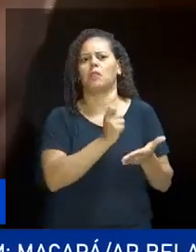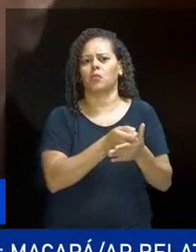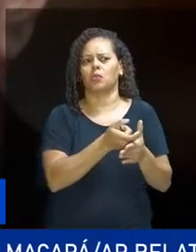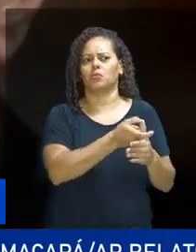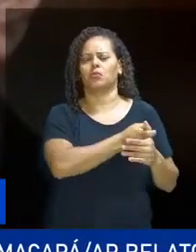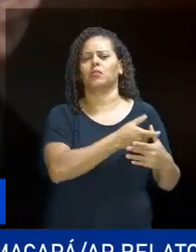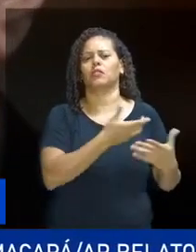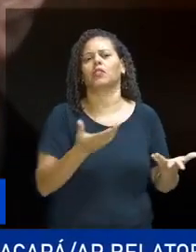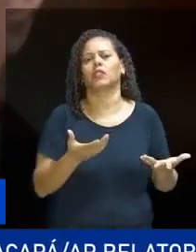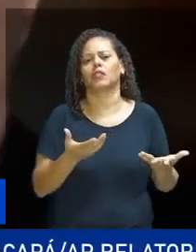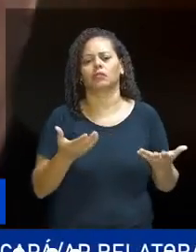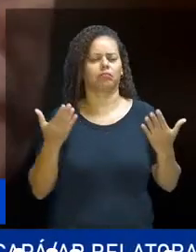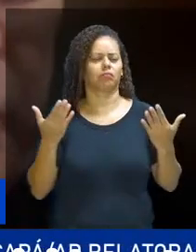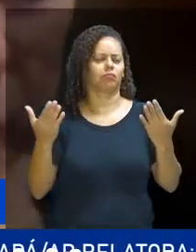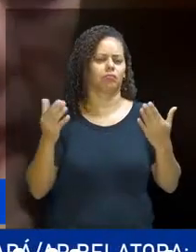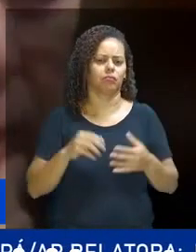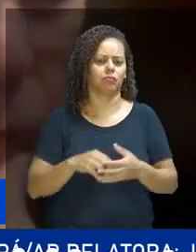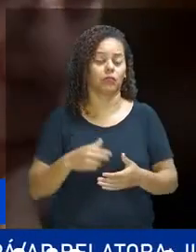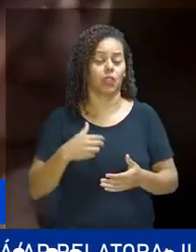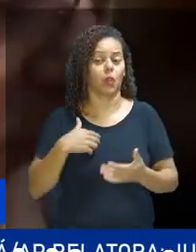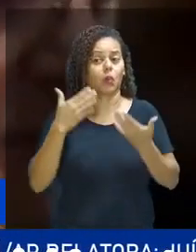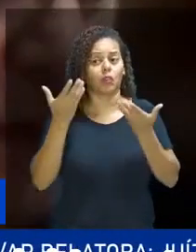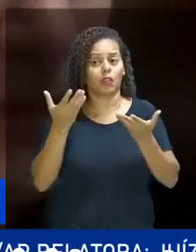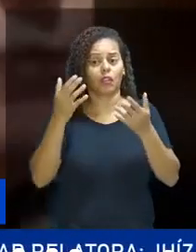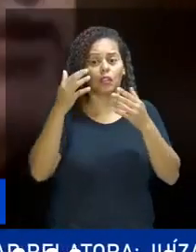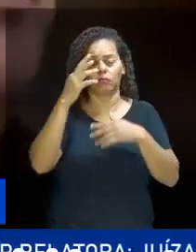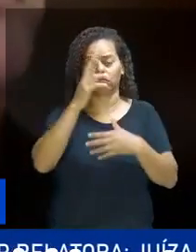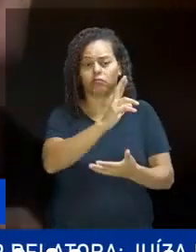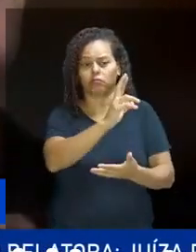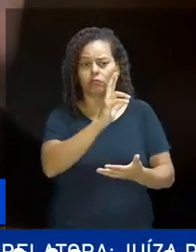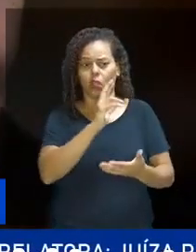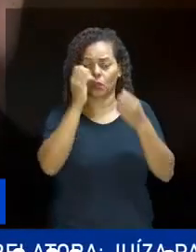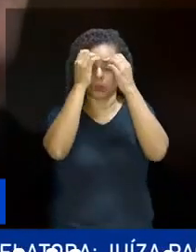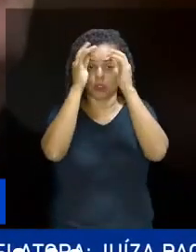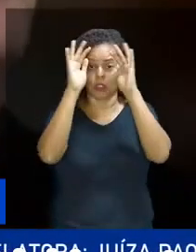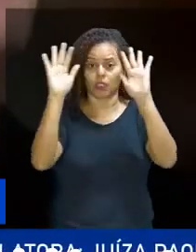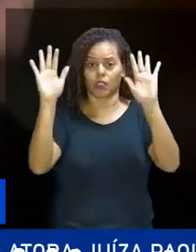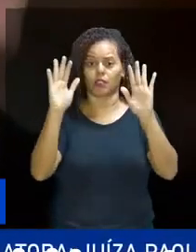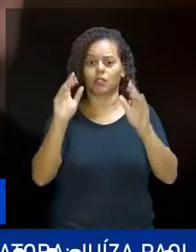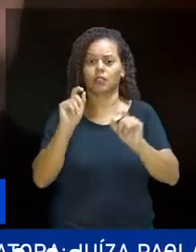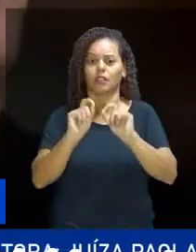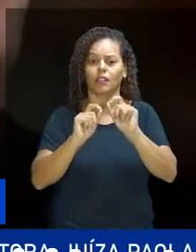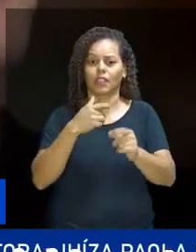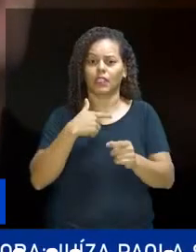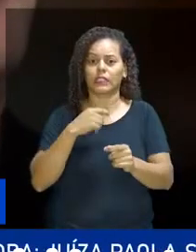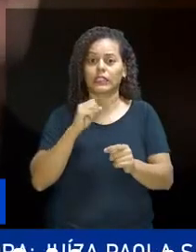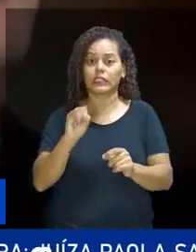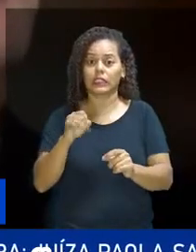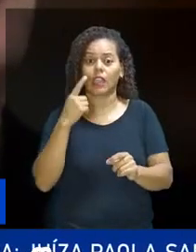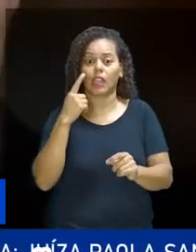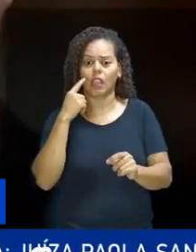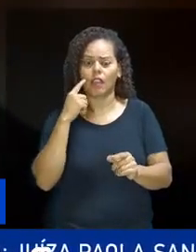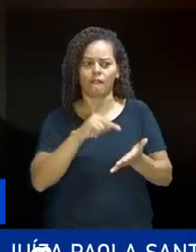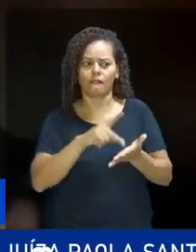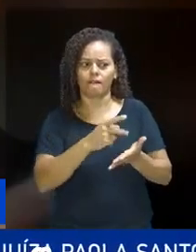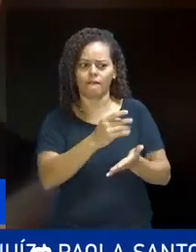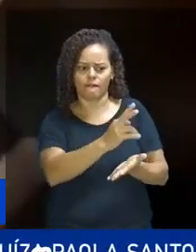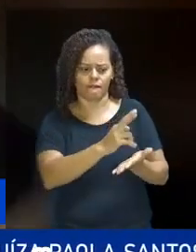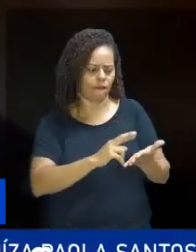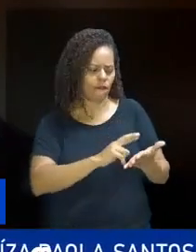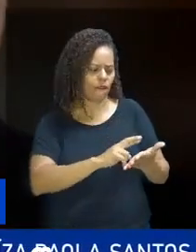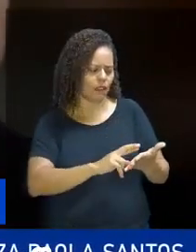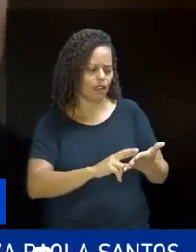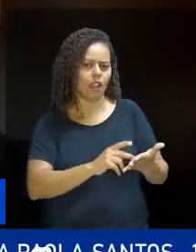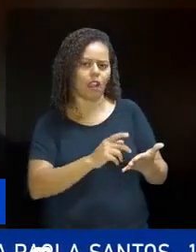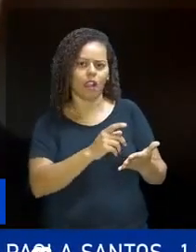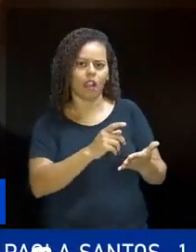ter esclarecimentos da eminente relatora, se foi isso mesmo, porque se for verdadeiramente isso,